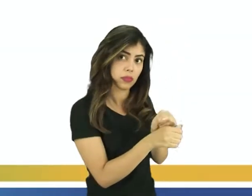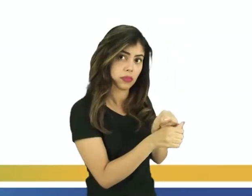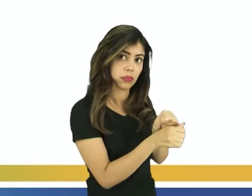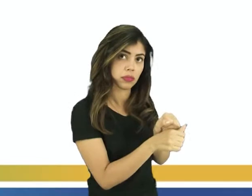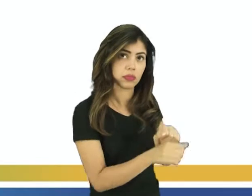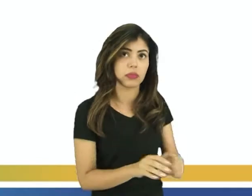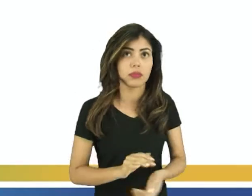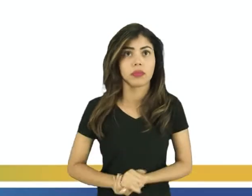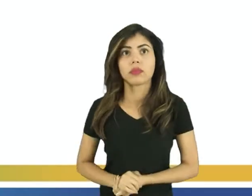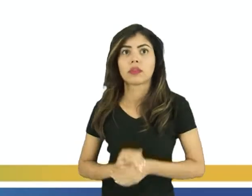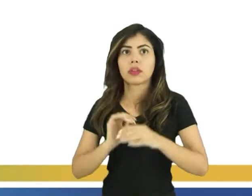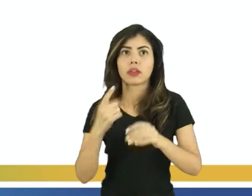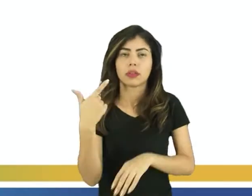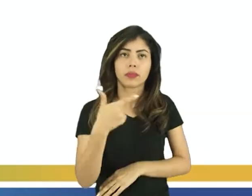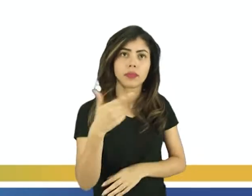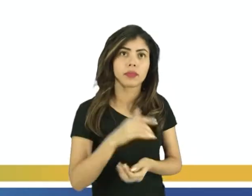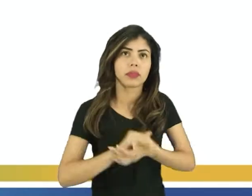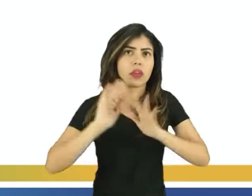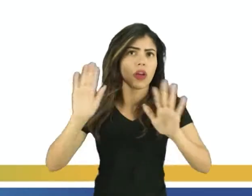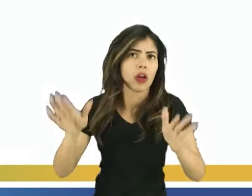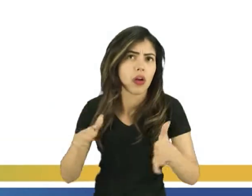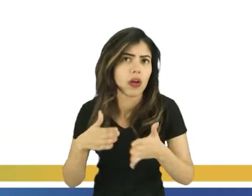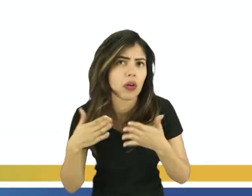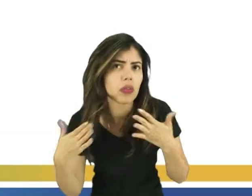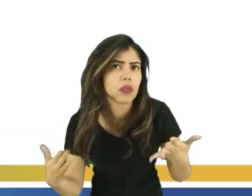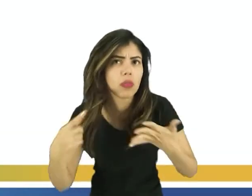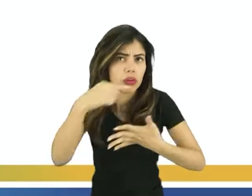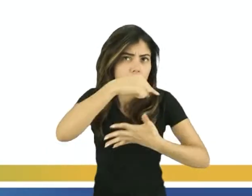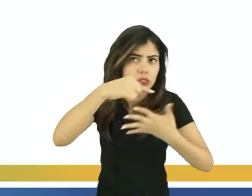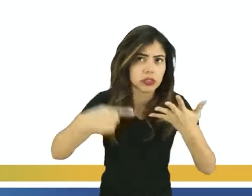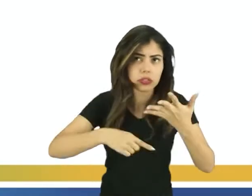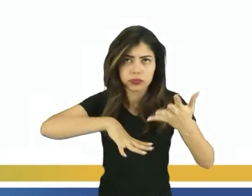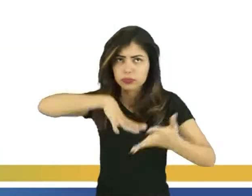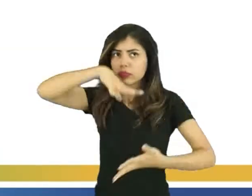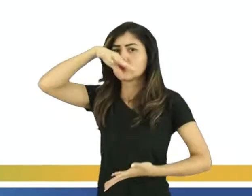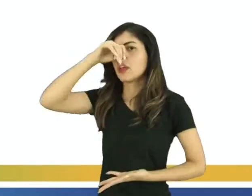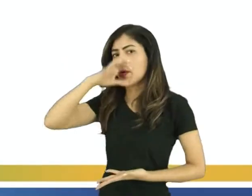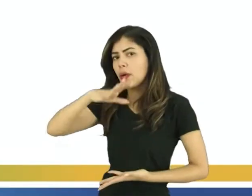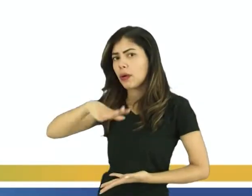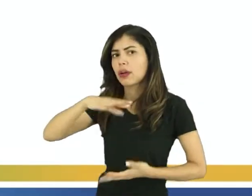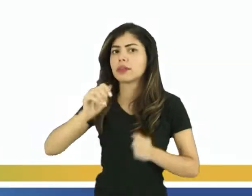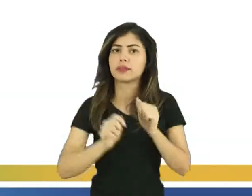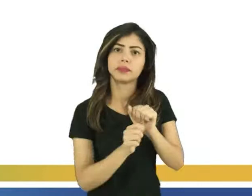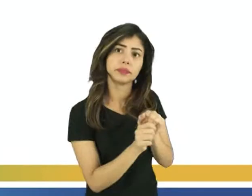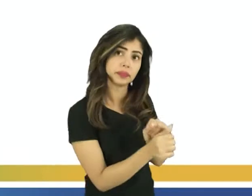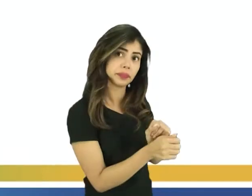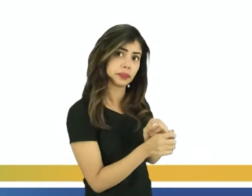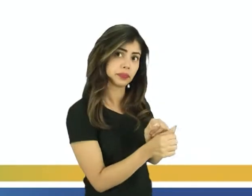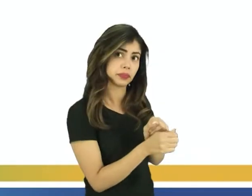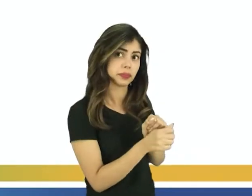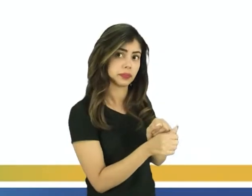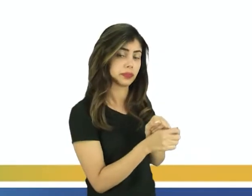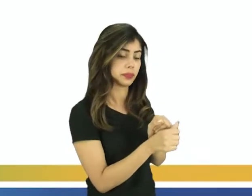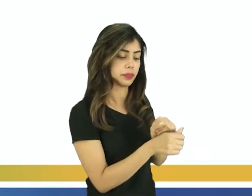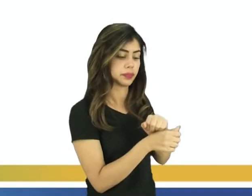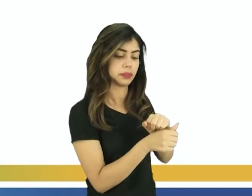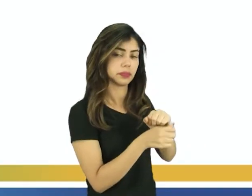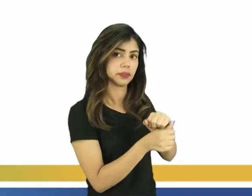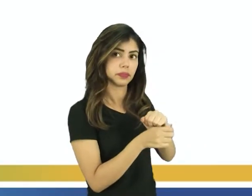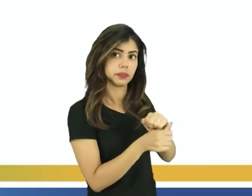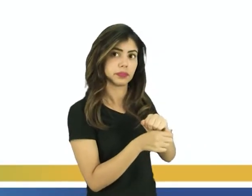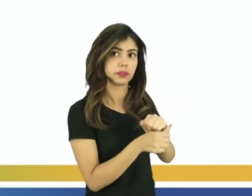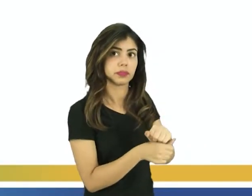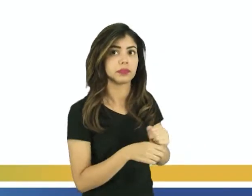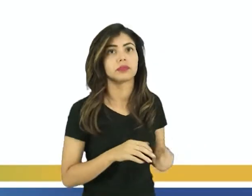moluscos? Na segunda questão, nós temos quais são os tipos de respiração que são apresentados